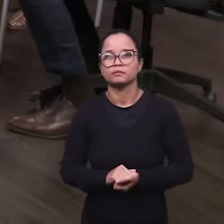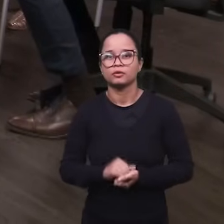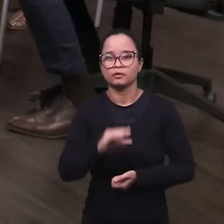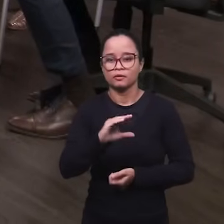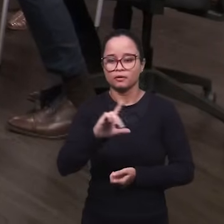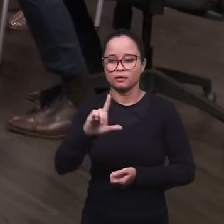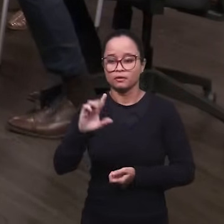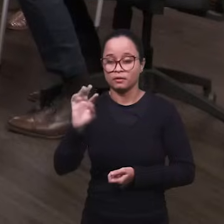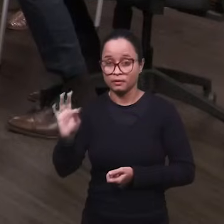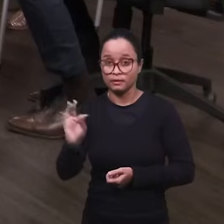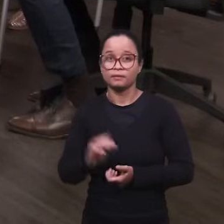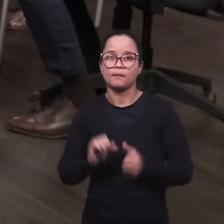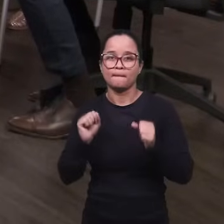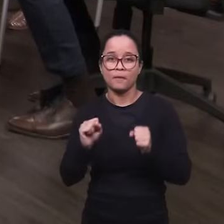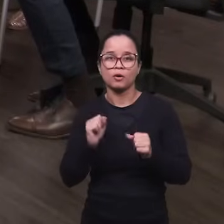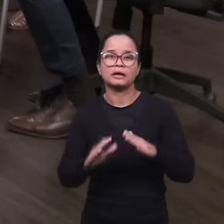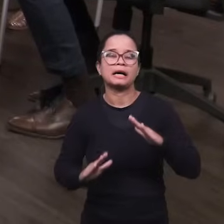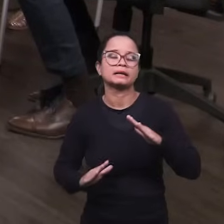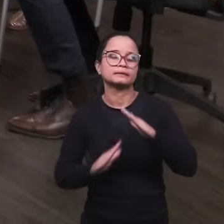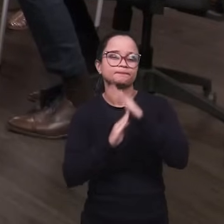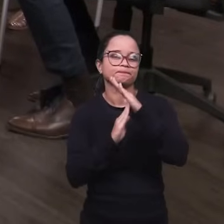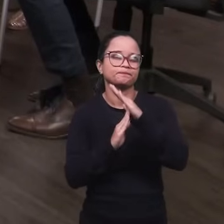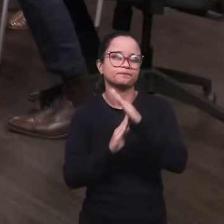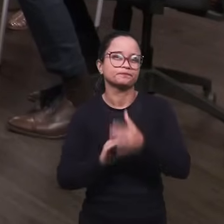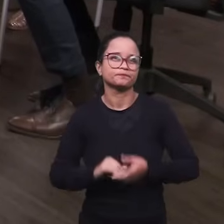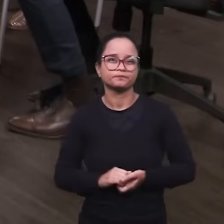pessoa que é CLT pode até